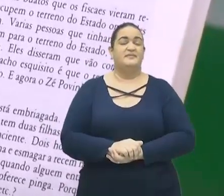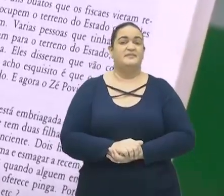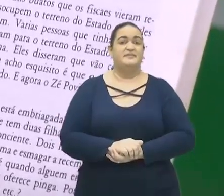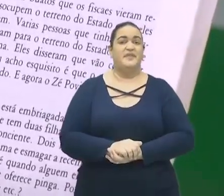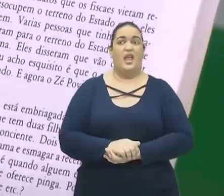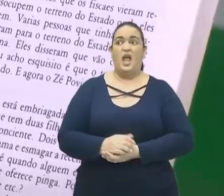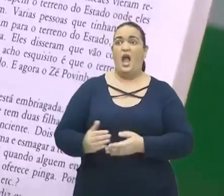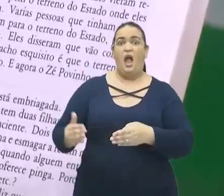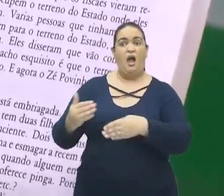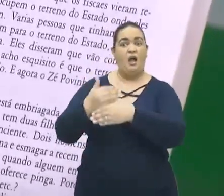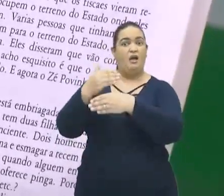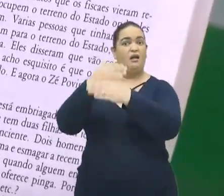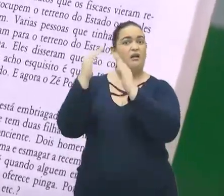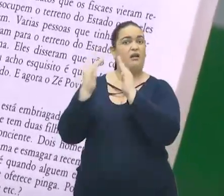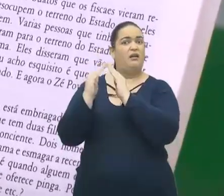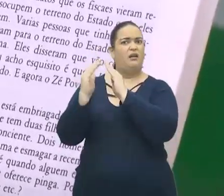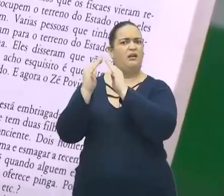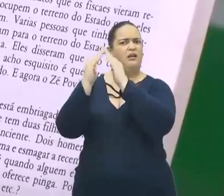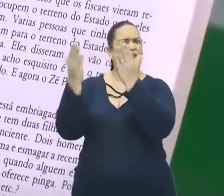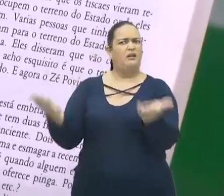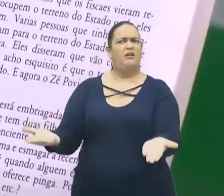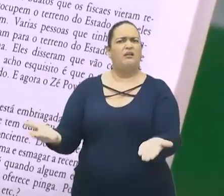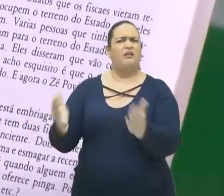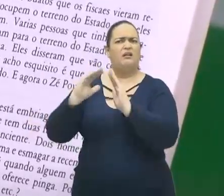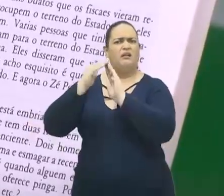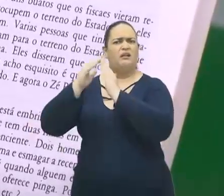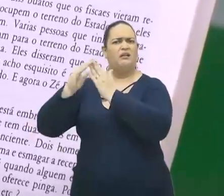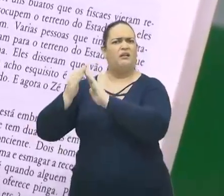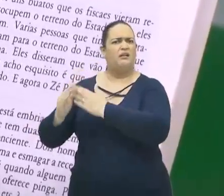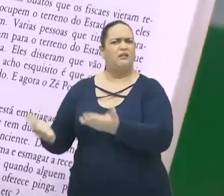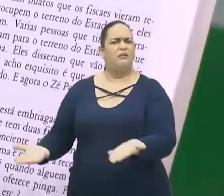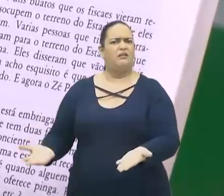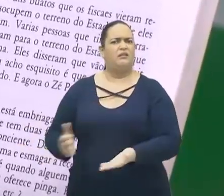está construindo barraco.